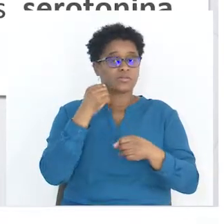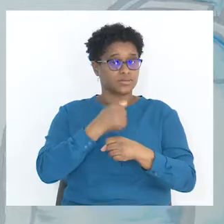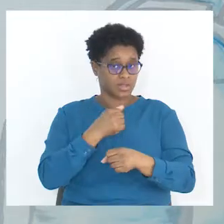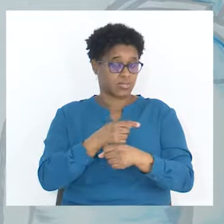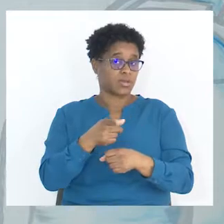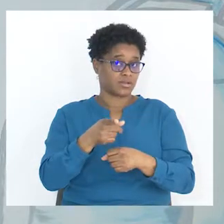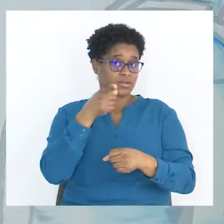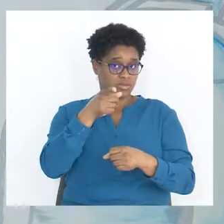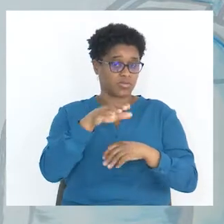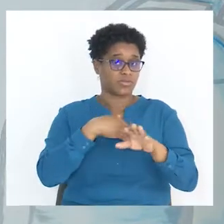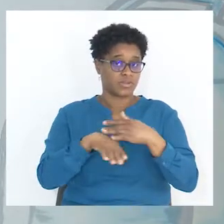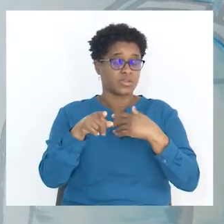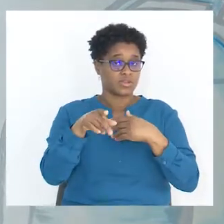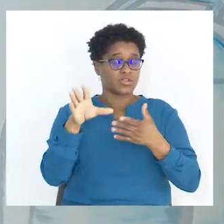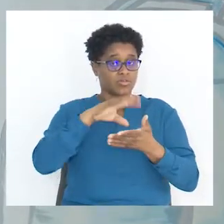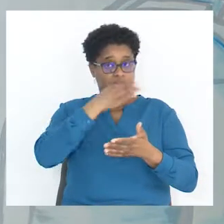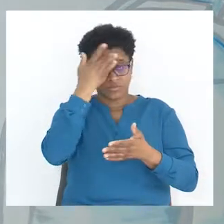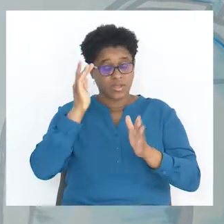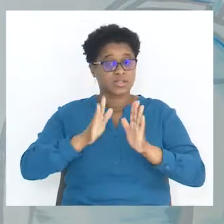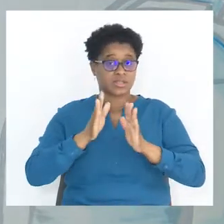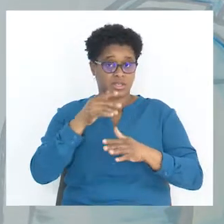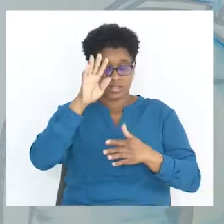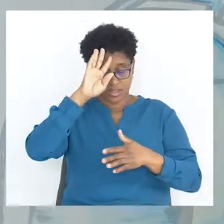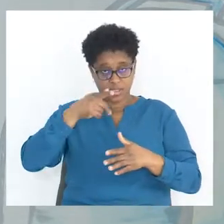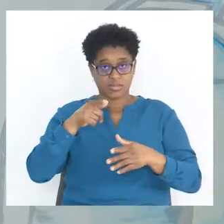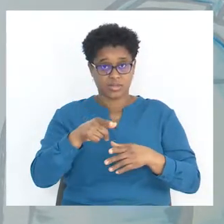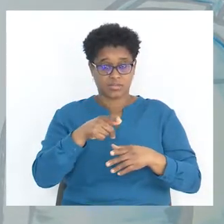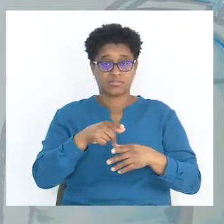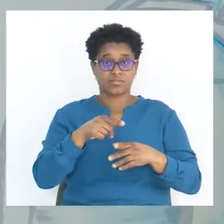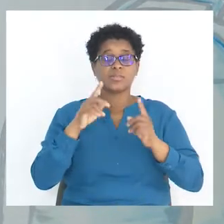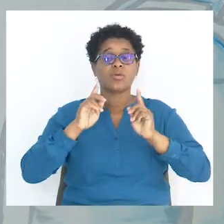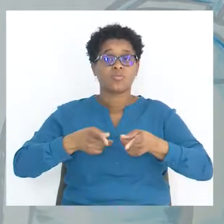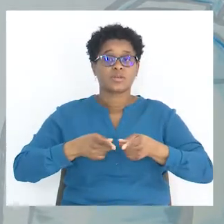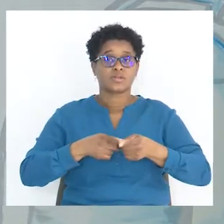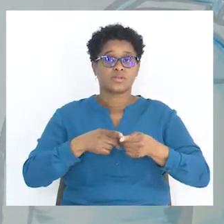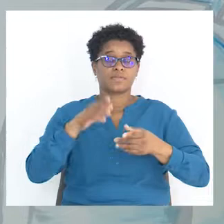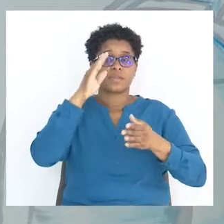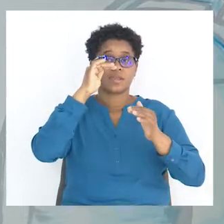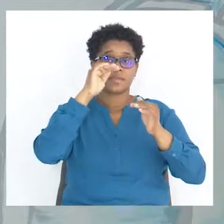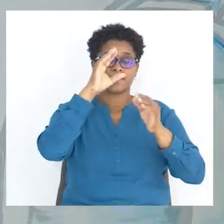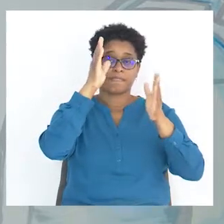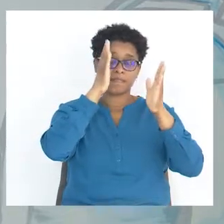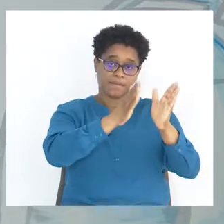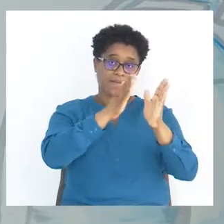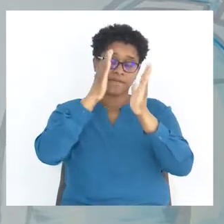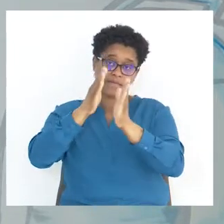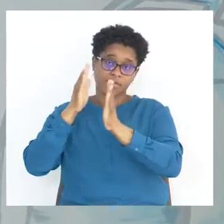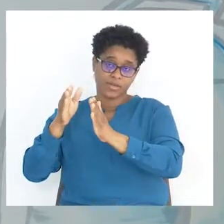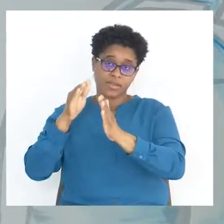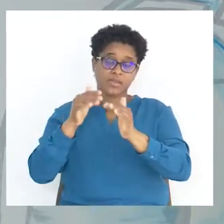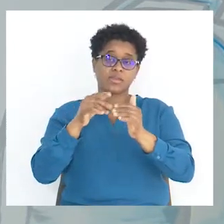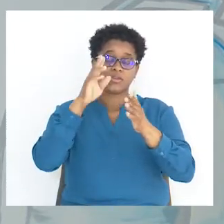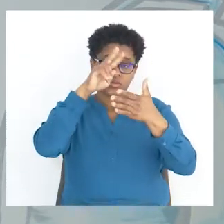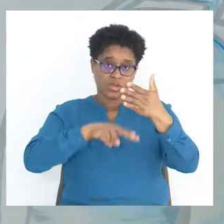atuação. Para tornar isto mais fácil, já sabes que uma dessas técnicas que tu tens de começar é dividir o texto em partes.